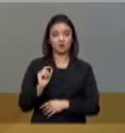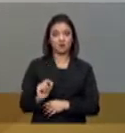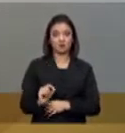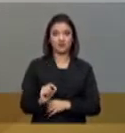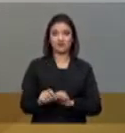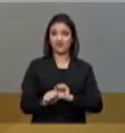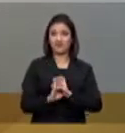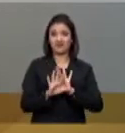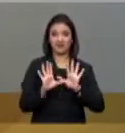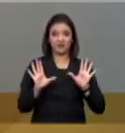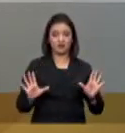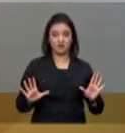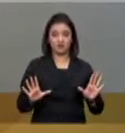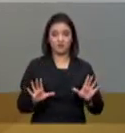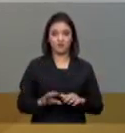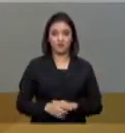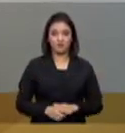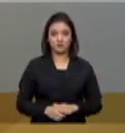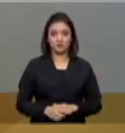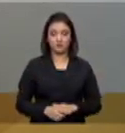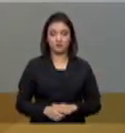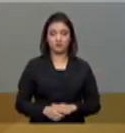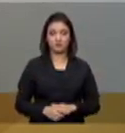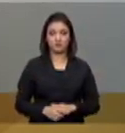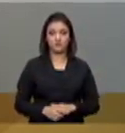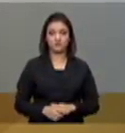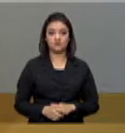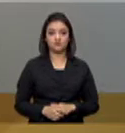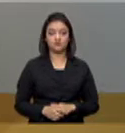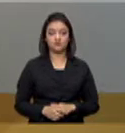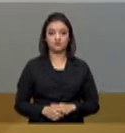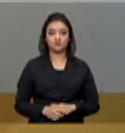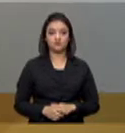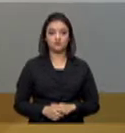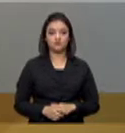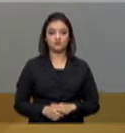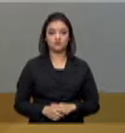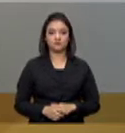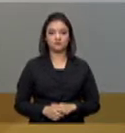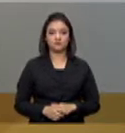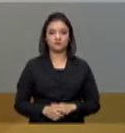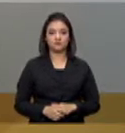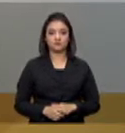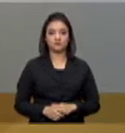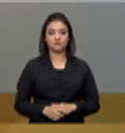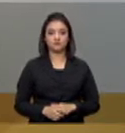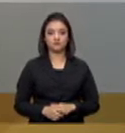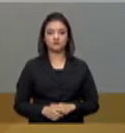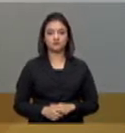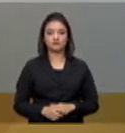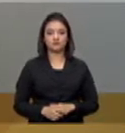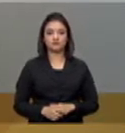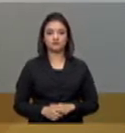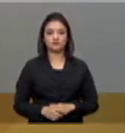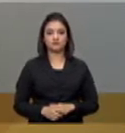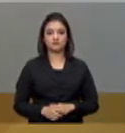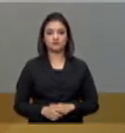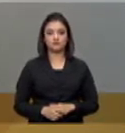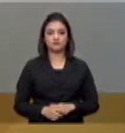expressamente que nós não estaríamos imaginando que pudesse